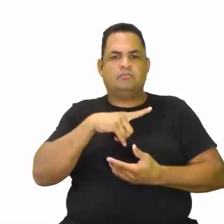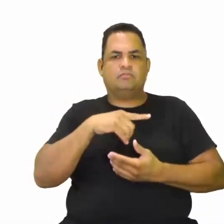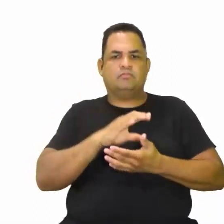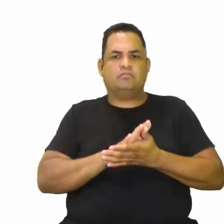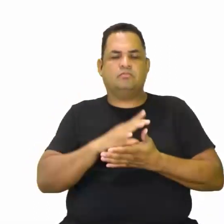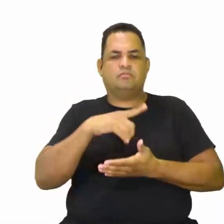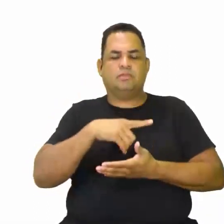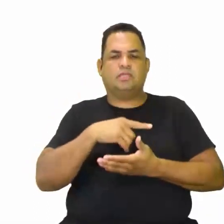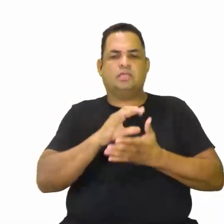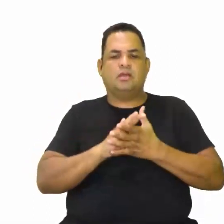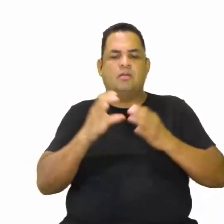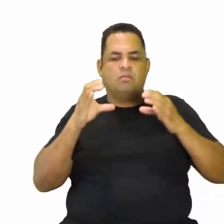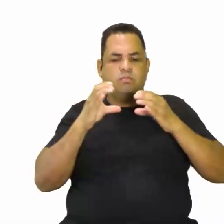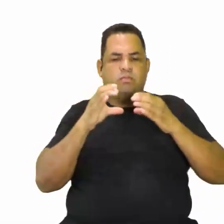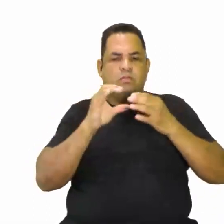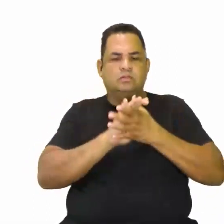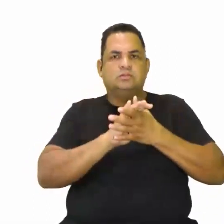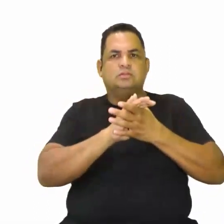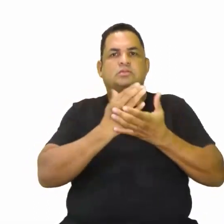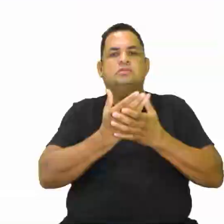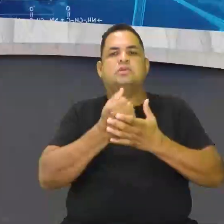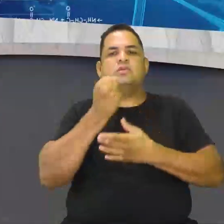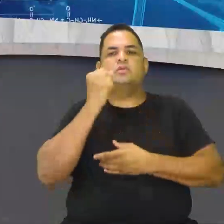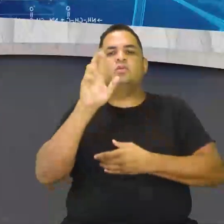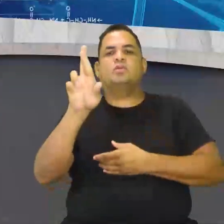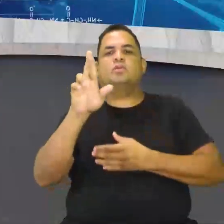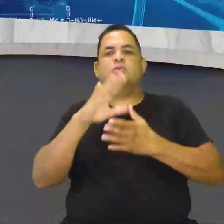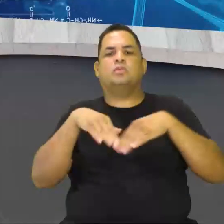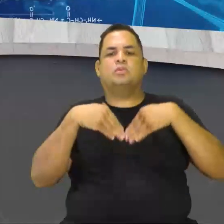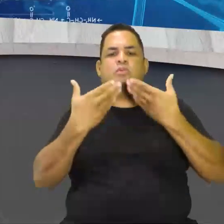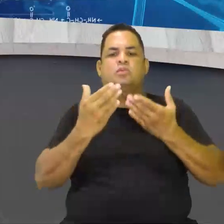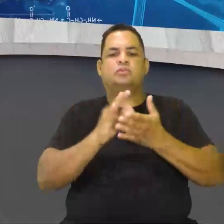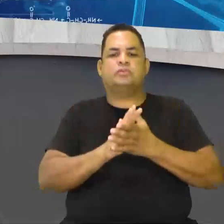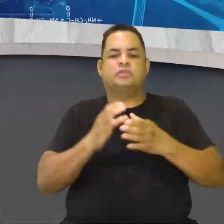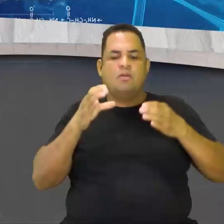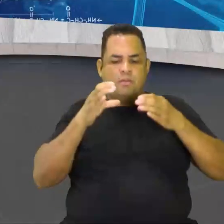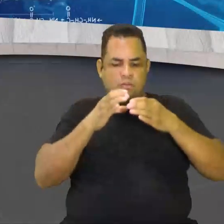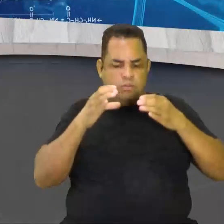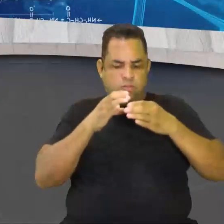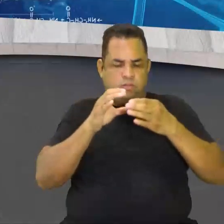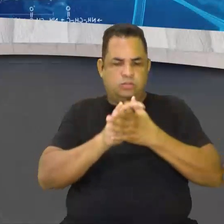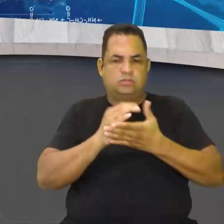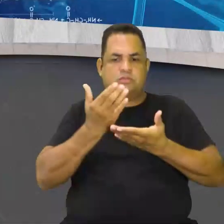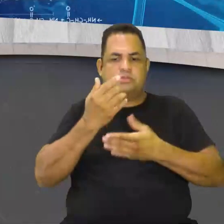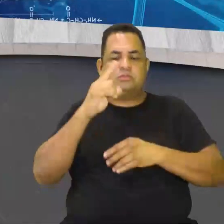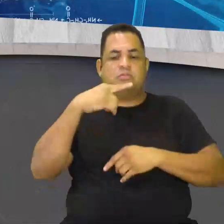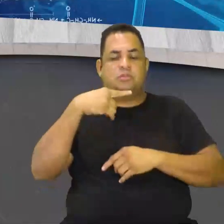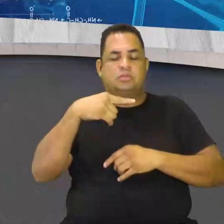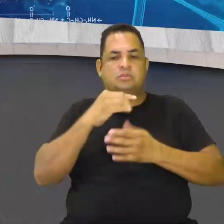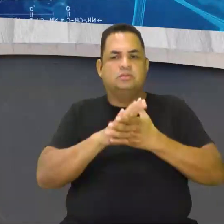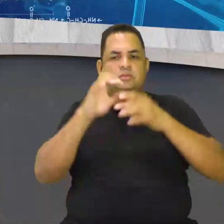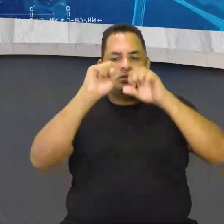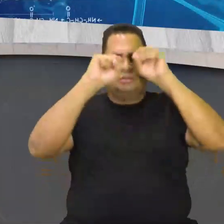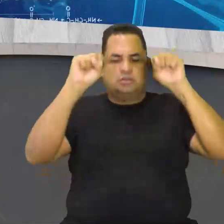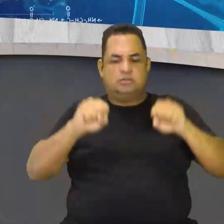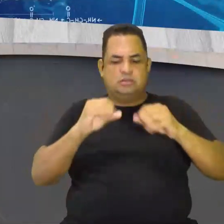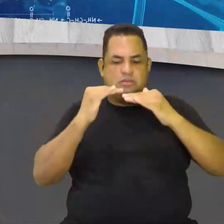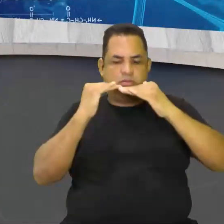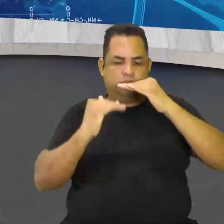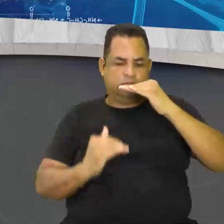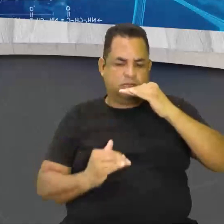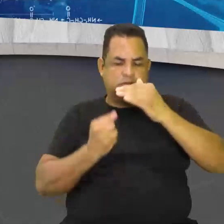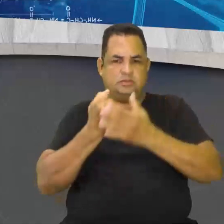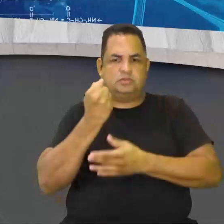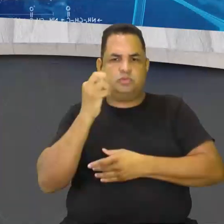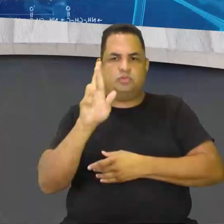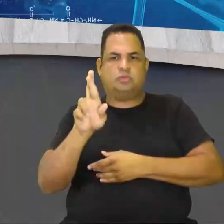pressão atmosférica, e quando você gera uma pressão negativa no sistema, quer dizer, abaixo da pressão